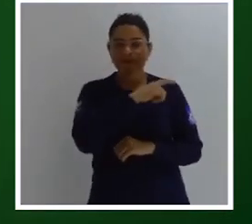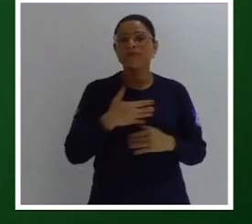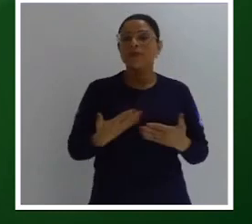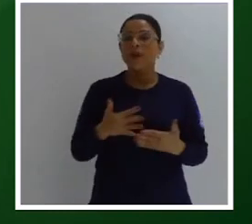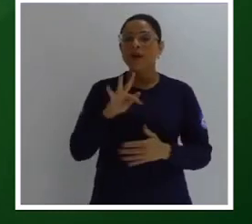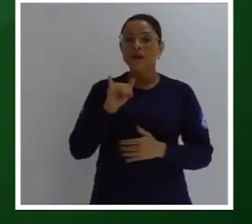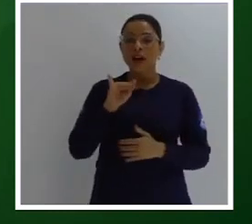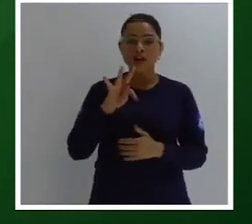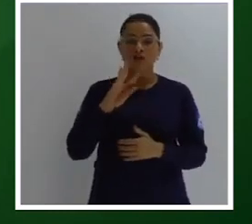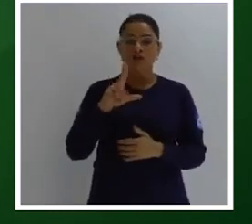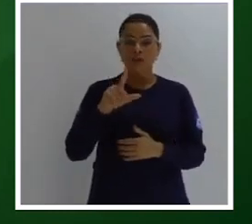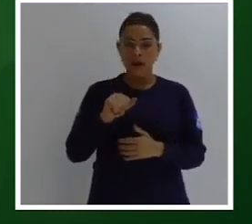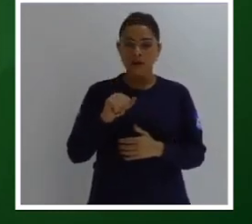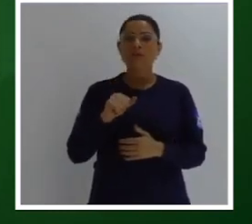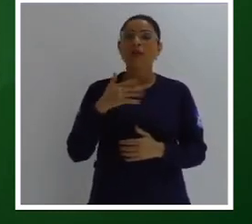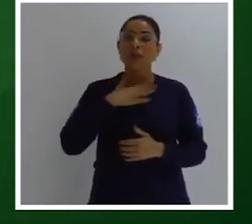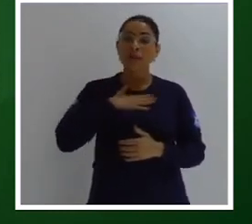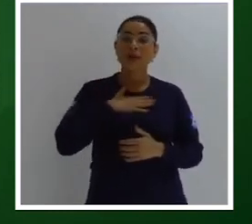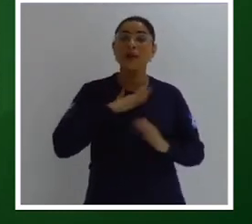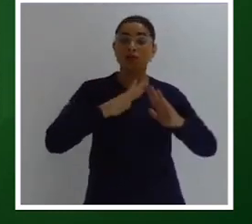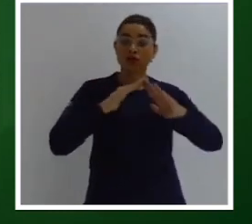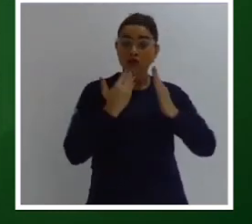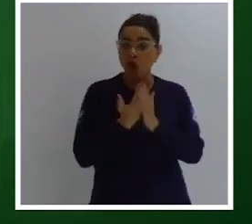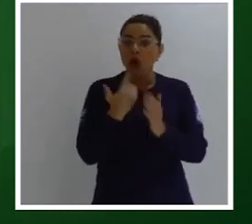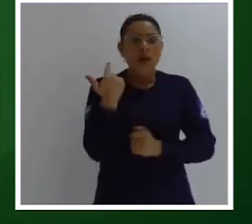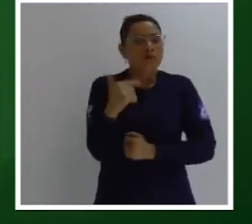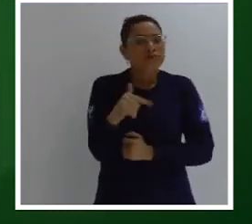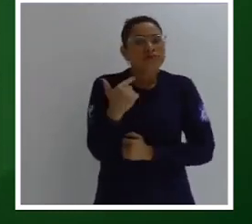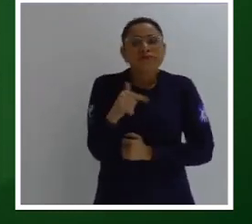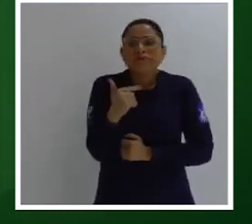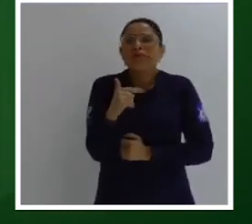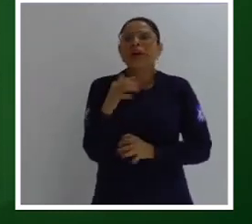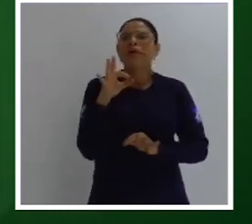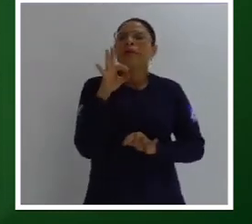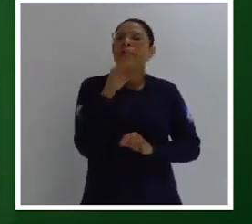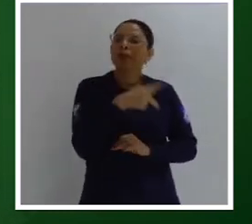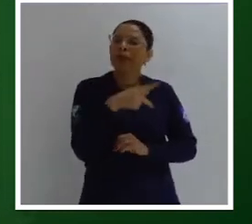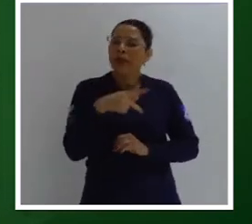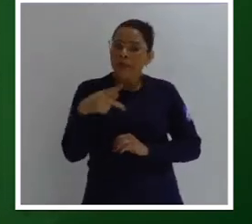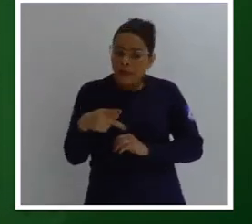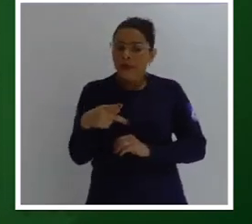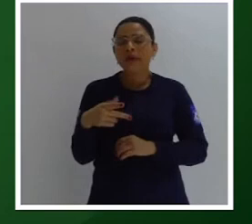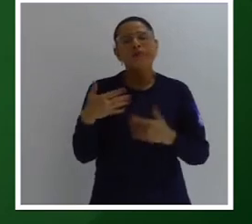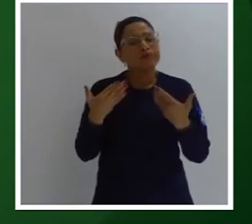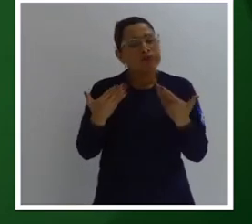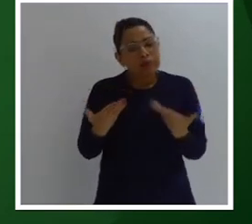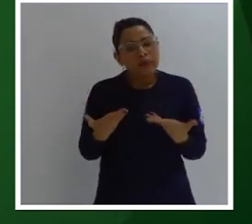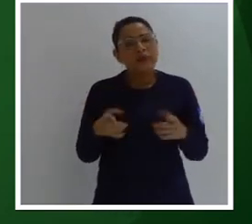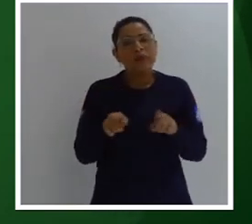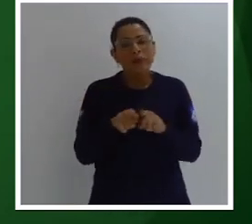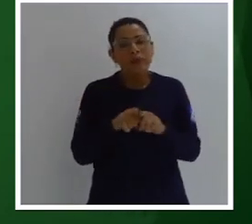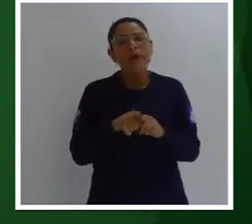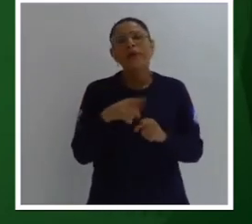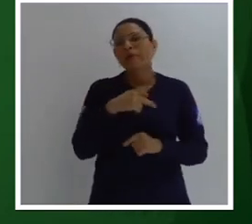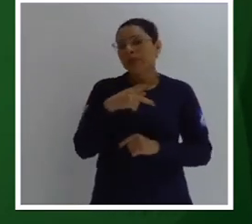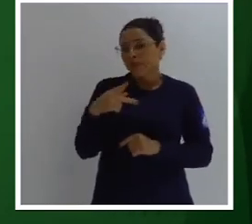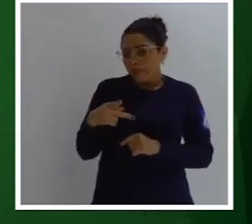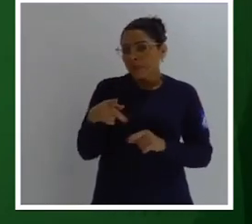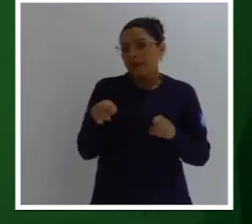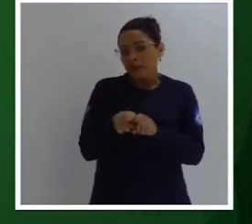que faz um comentário que na minha escola não tem projeto político pedagógico quanto mais um projeto político